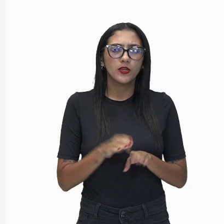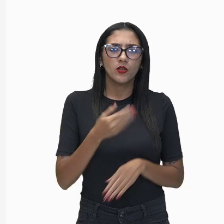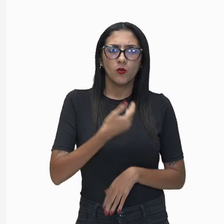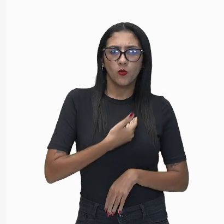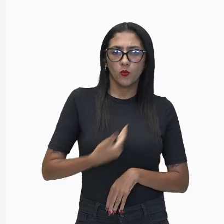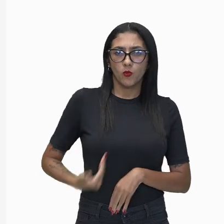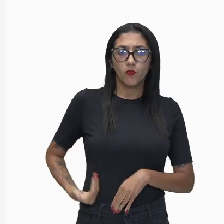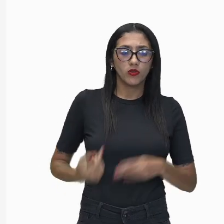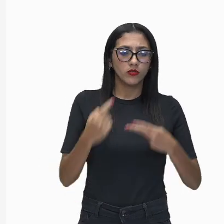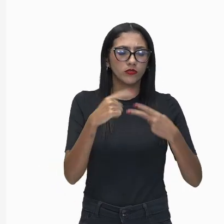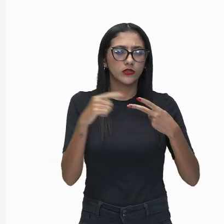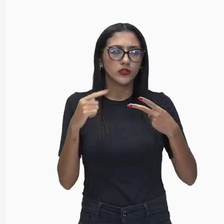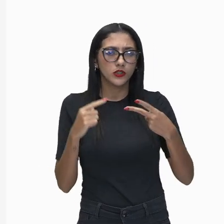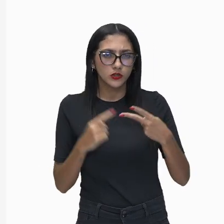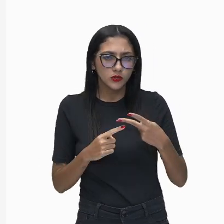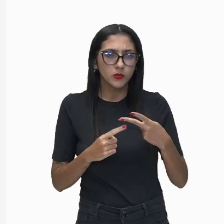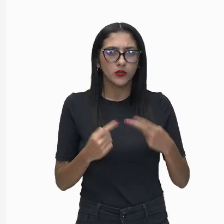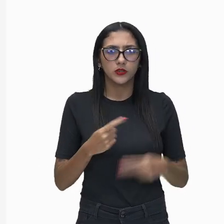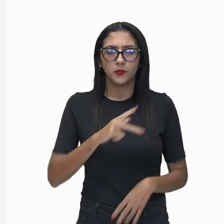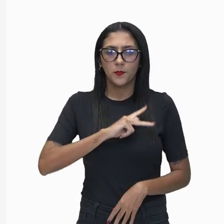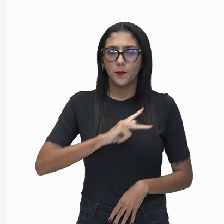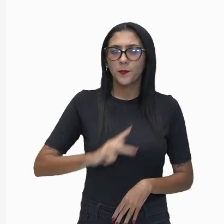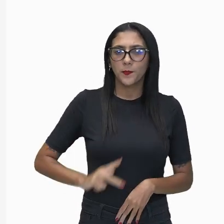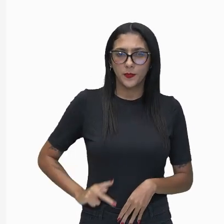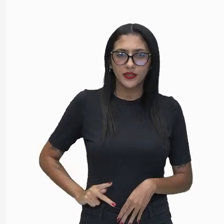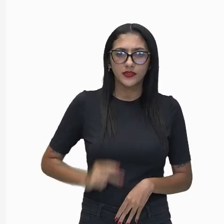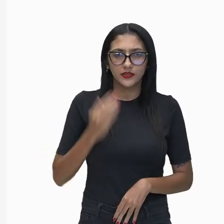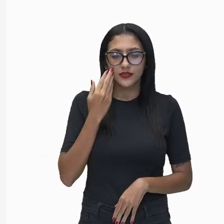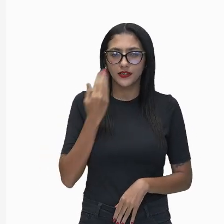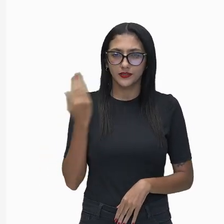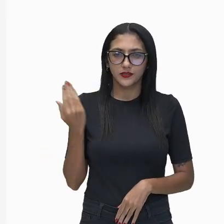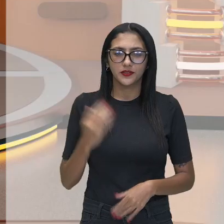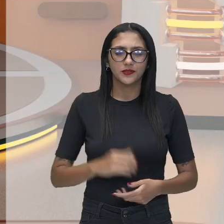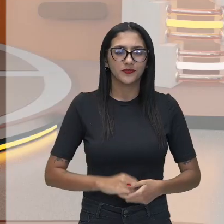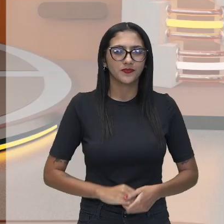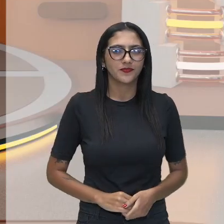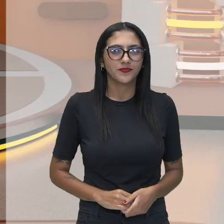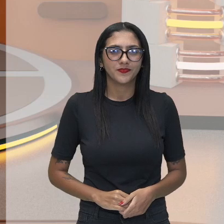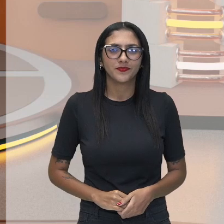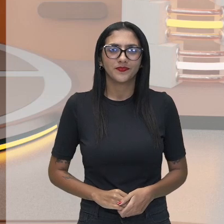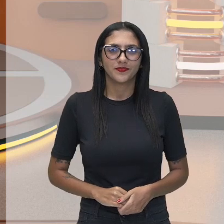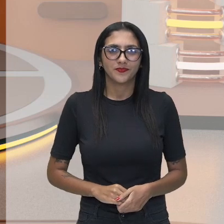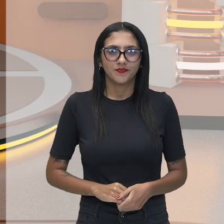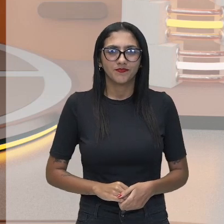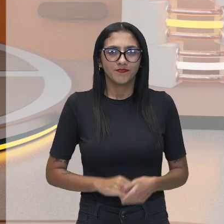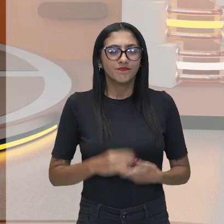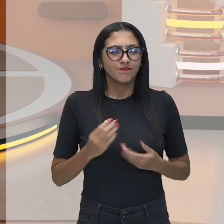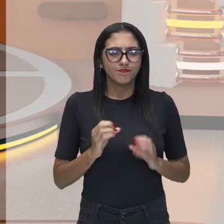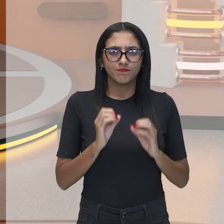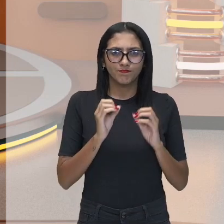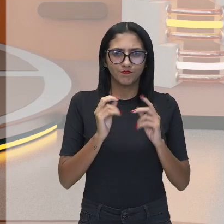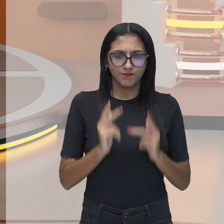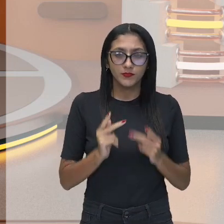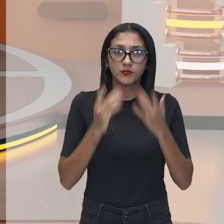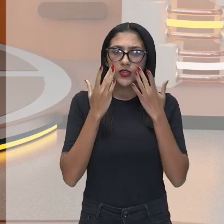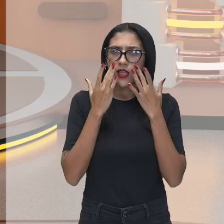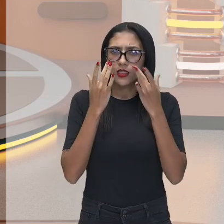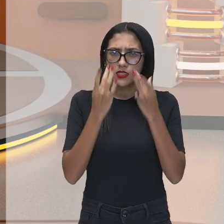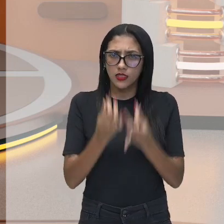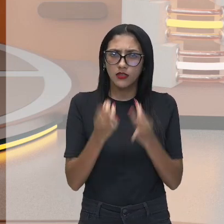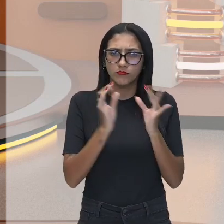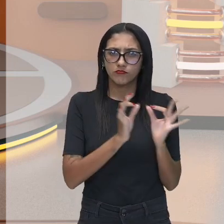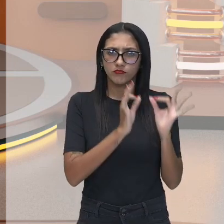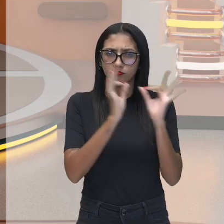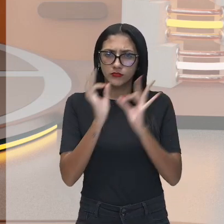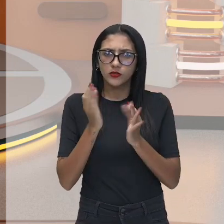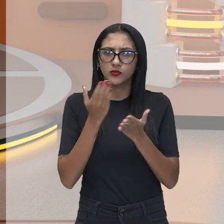da Fonseca e, por último, governo Floriano Peixoto, ok? Então, prestem bastante atenção